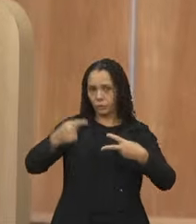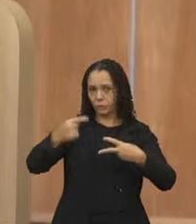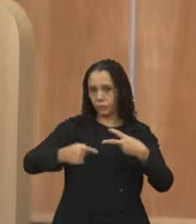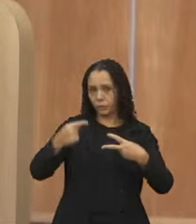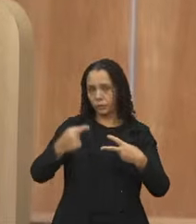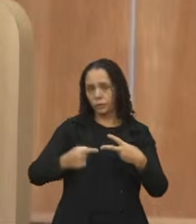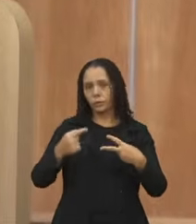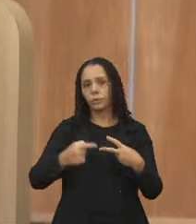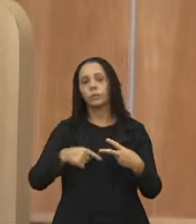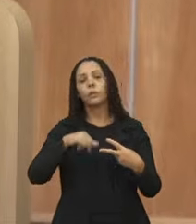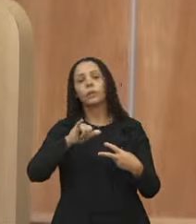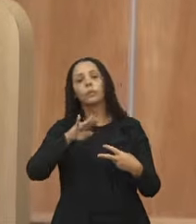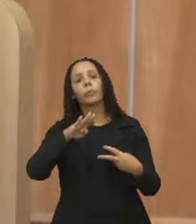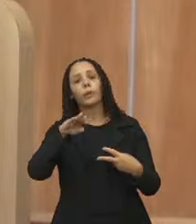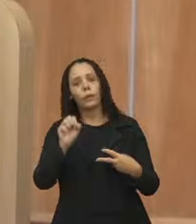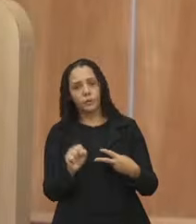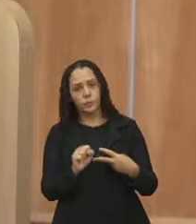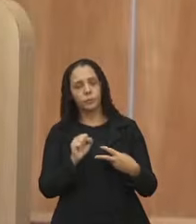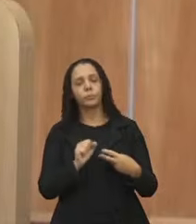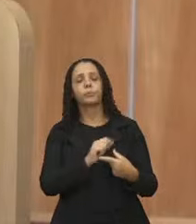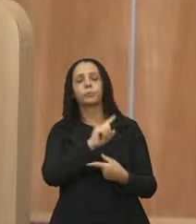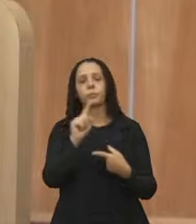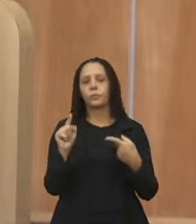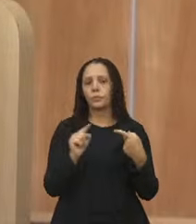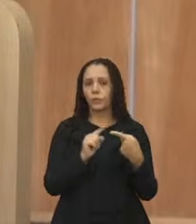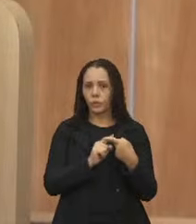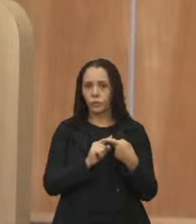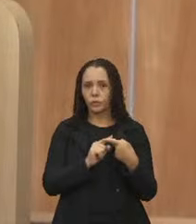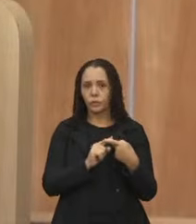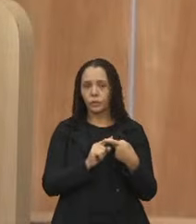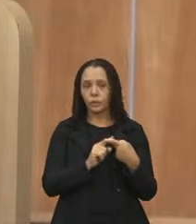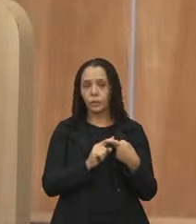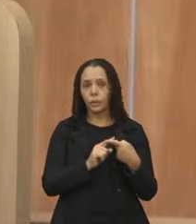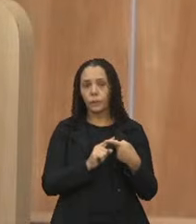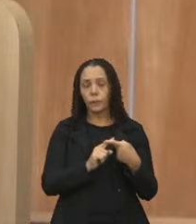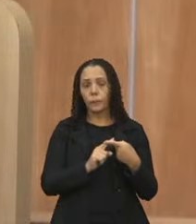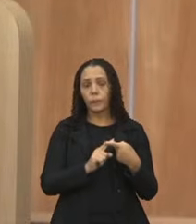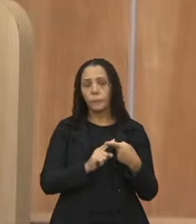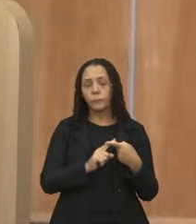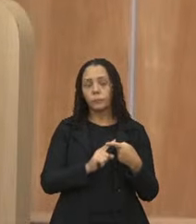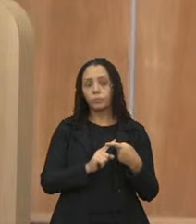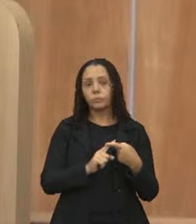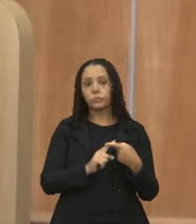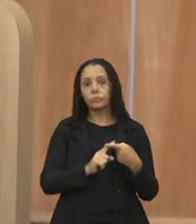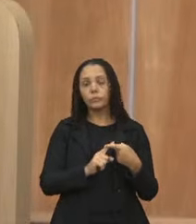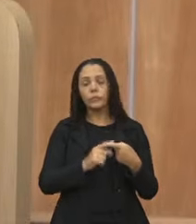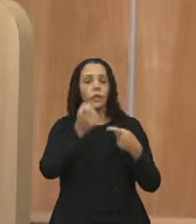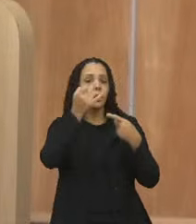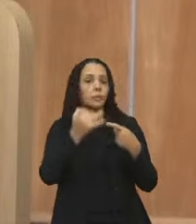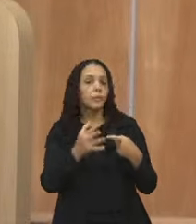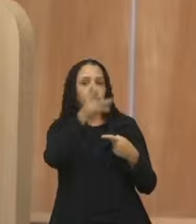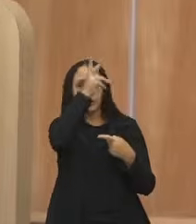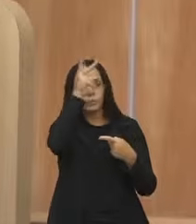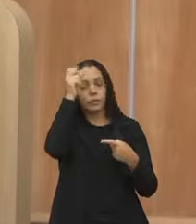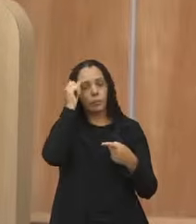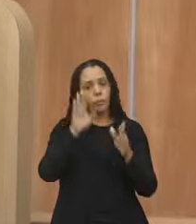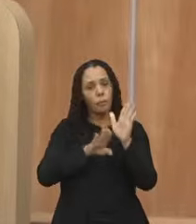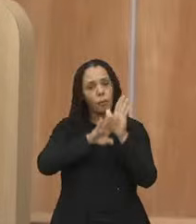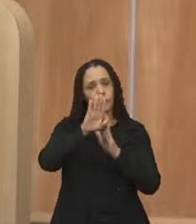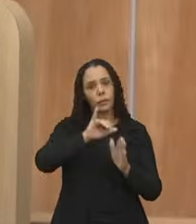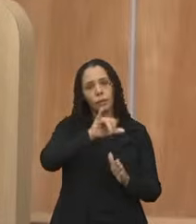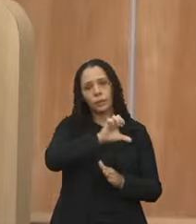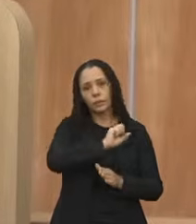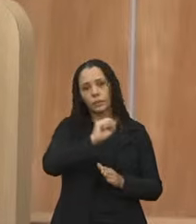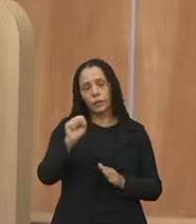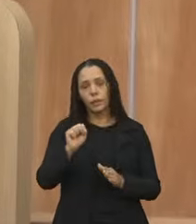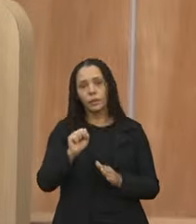gente fala do IBS. O primeiro aspecto é, uma das justificativas da Prefeitura para ter esse aumento do ISS é para que a gente eleve a média